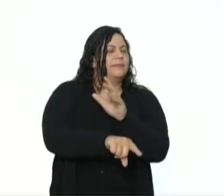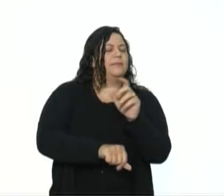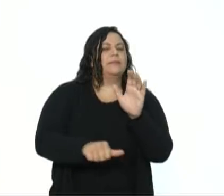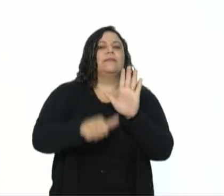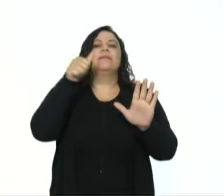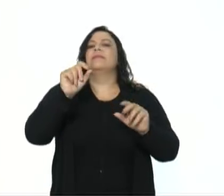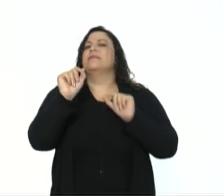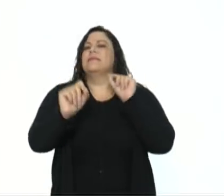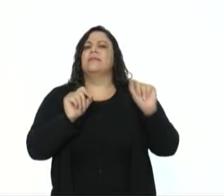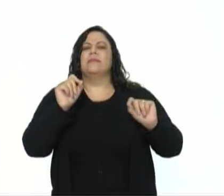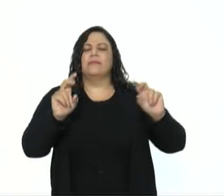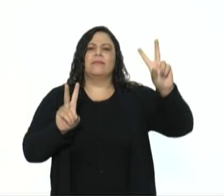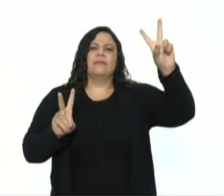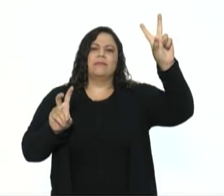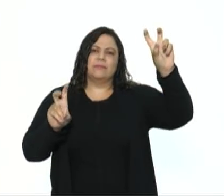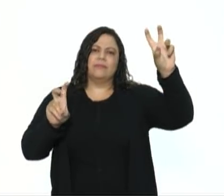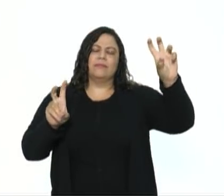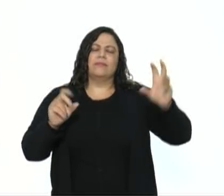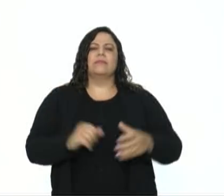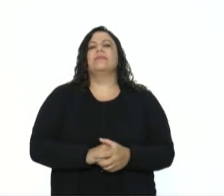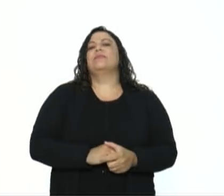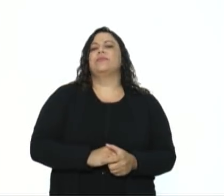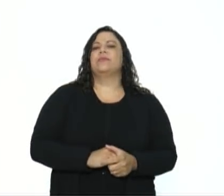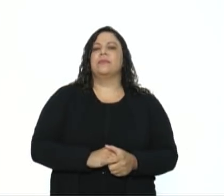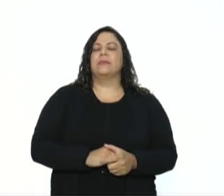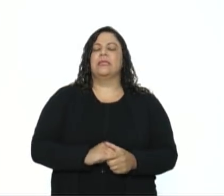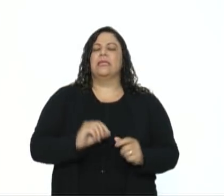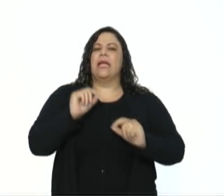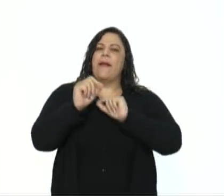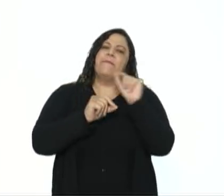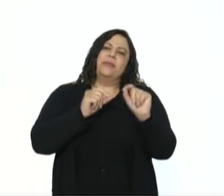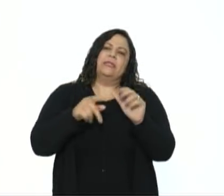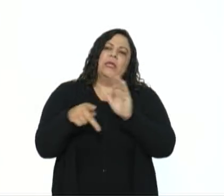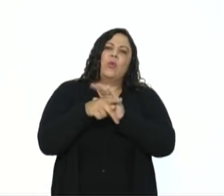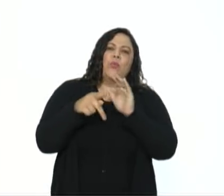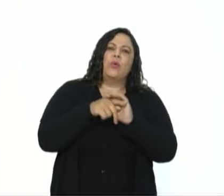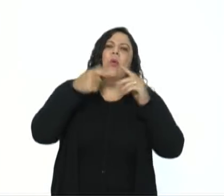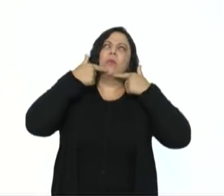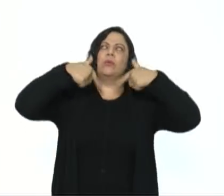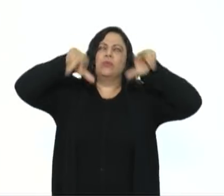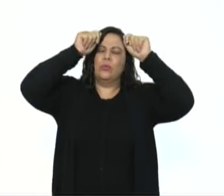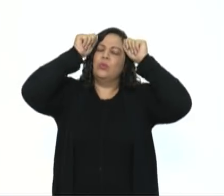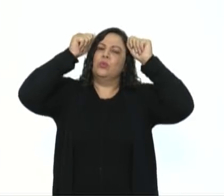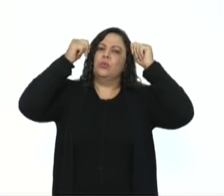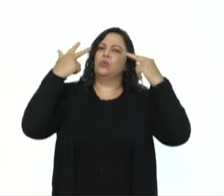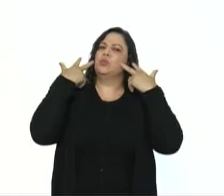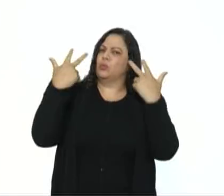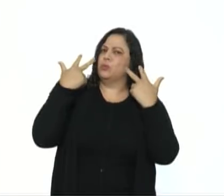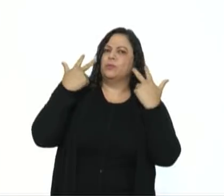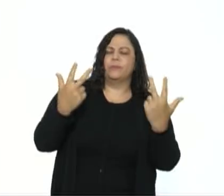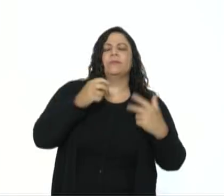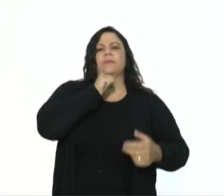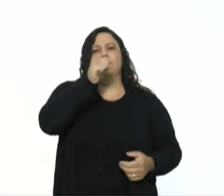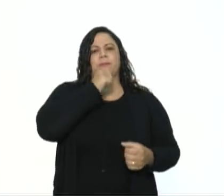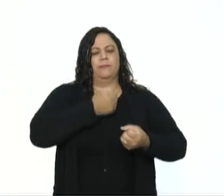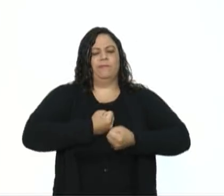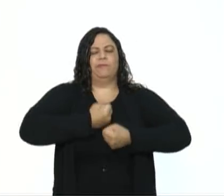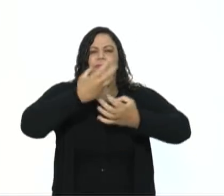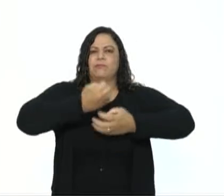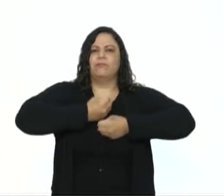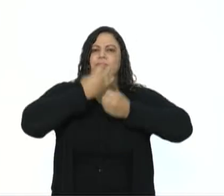primeiro. As aspas são um recurso linguístico bastante comum na reportagem. Comente a partir